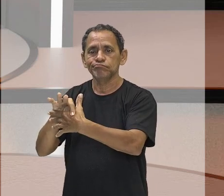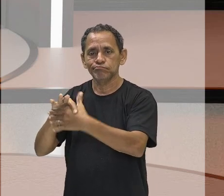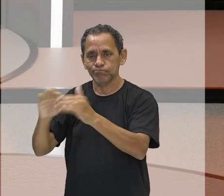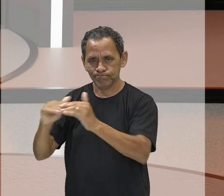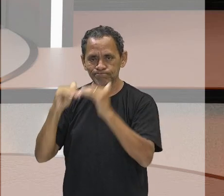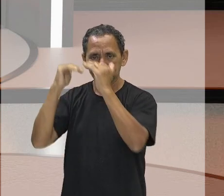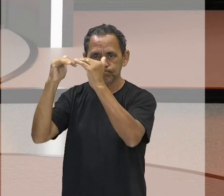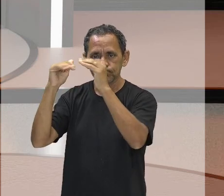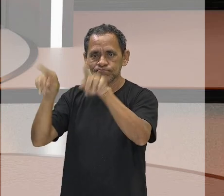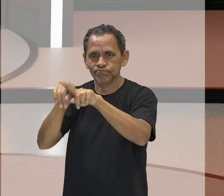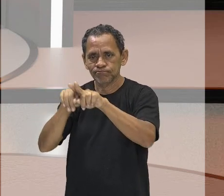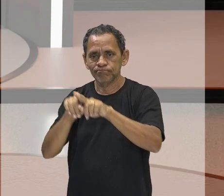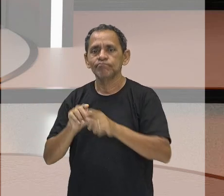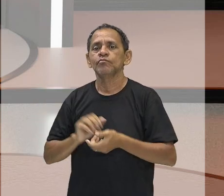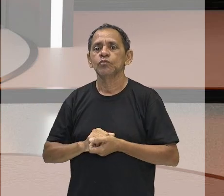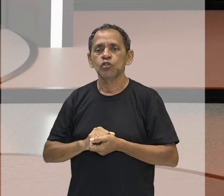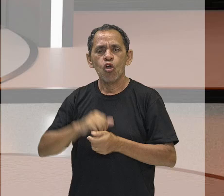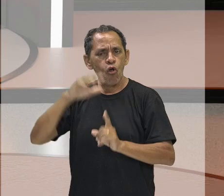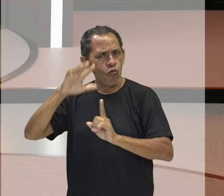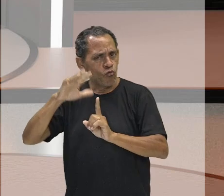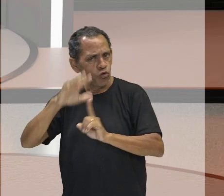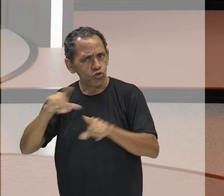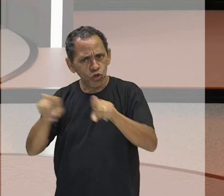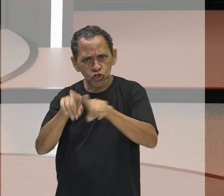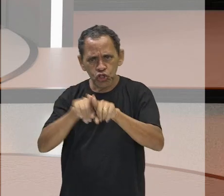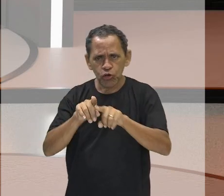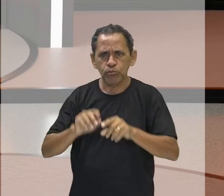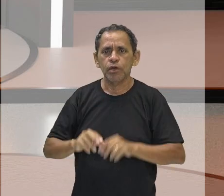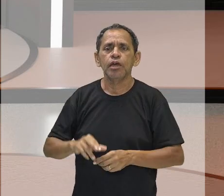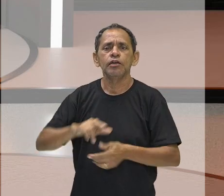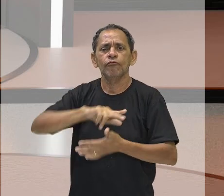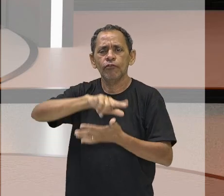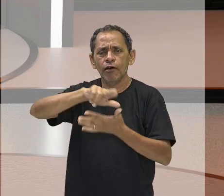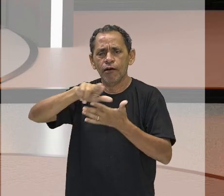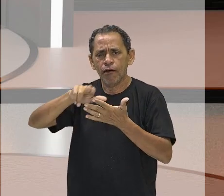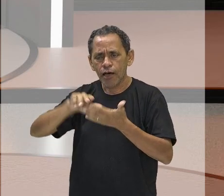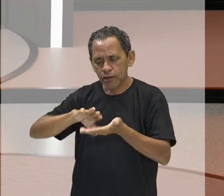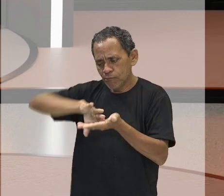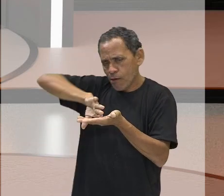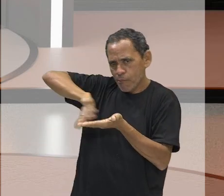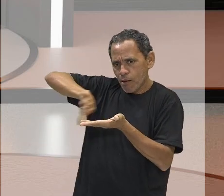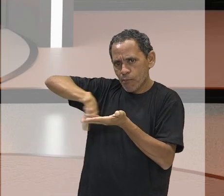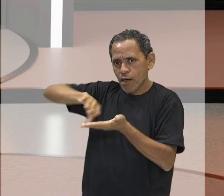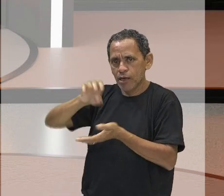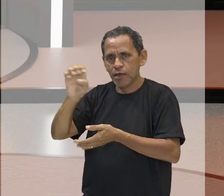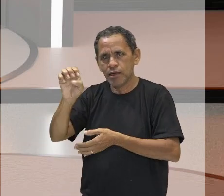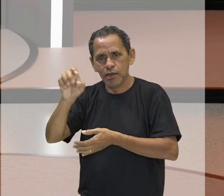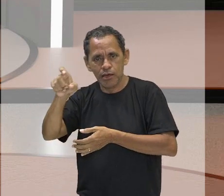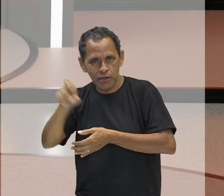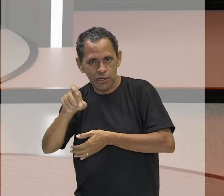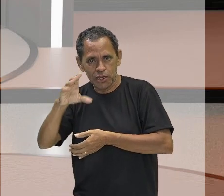isso incomodou muito enquanto existia uma série de excomunhão entre ambas as partes.